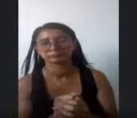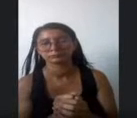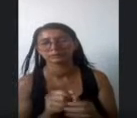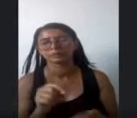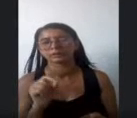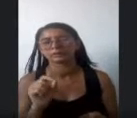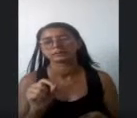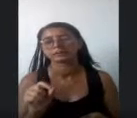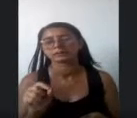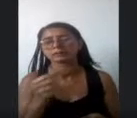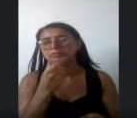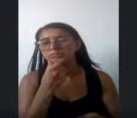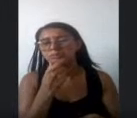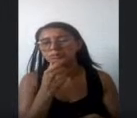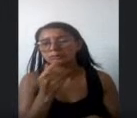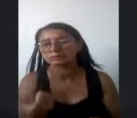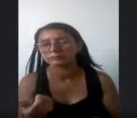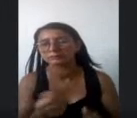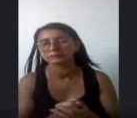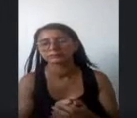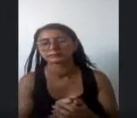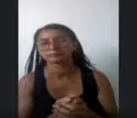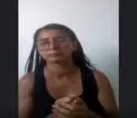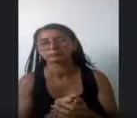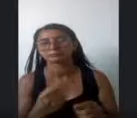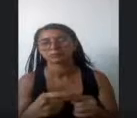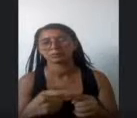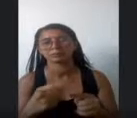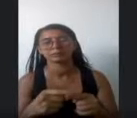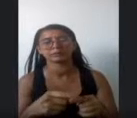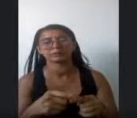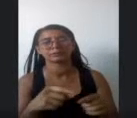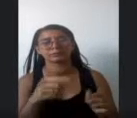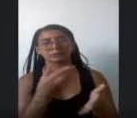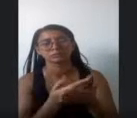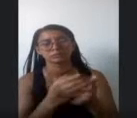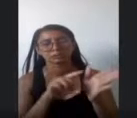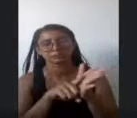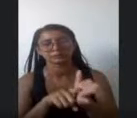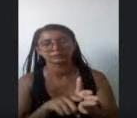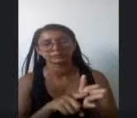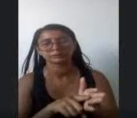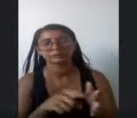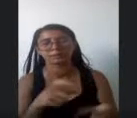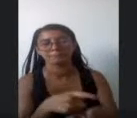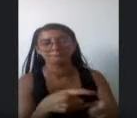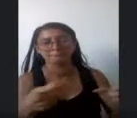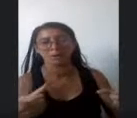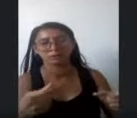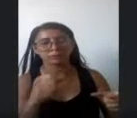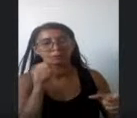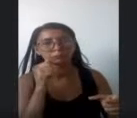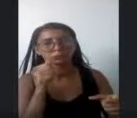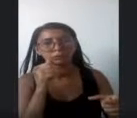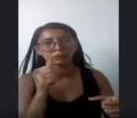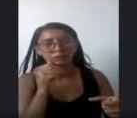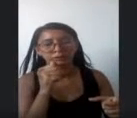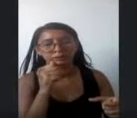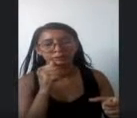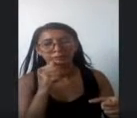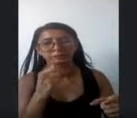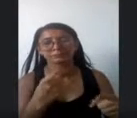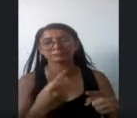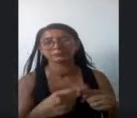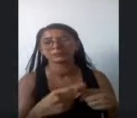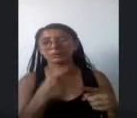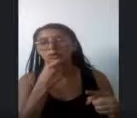foi que eu tive mais mulheres nesse estudo? É porque existem mais mulheres com sífilis? Não. É porque os homens, naquele horário de coleta, poderiam